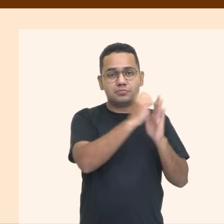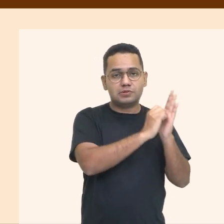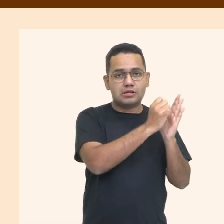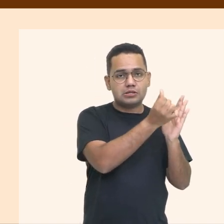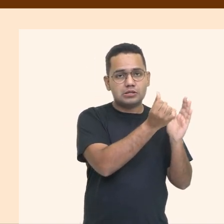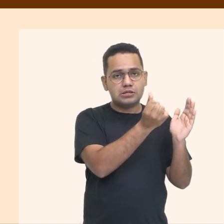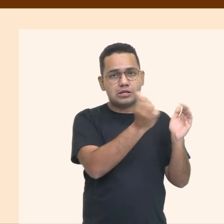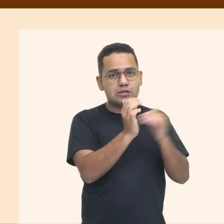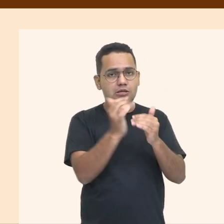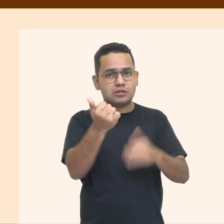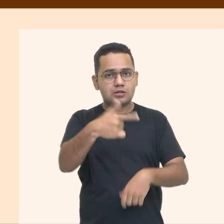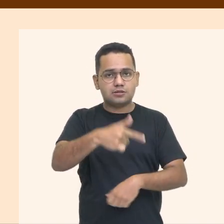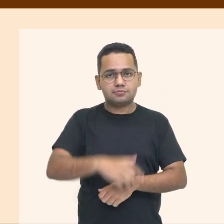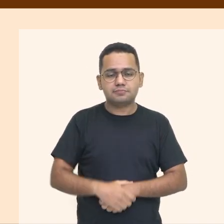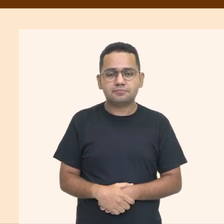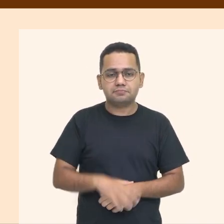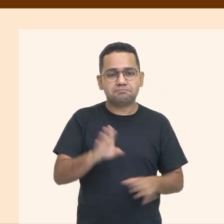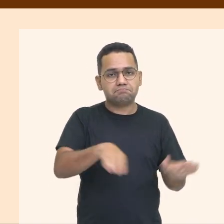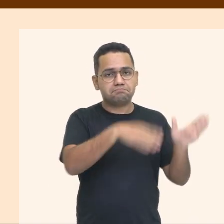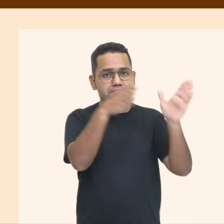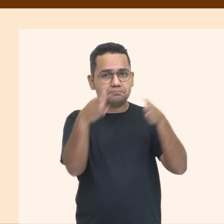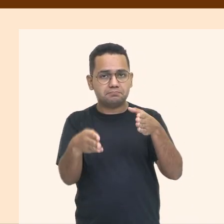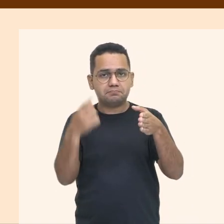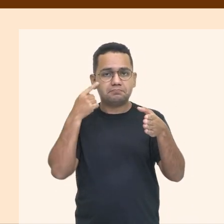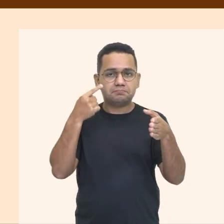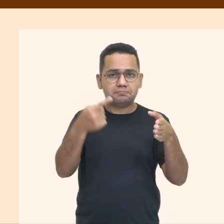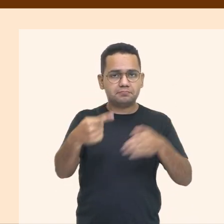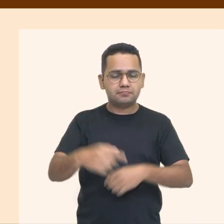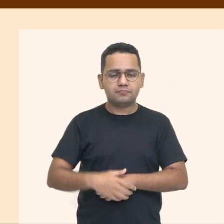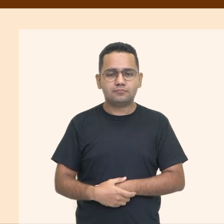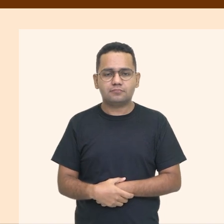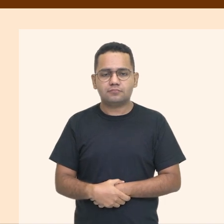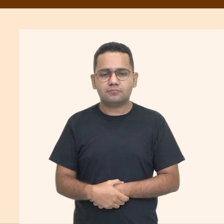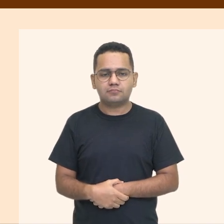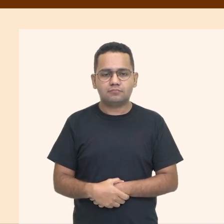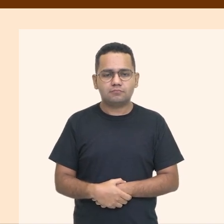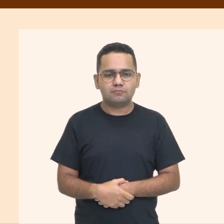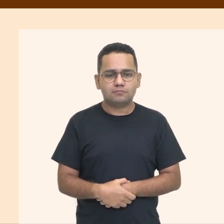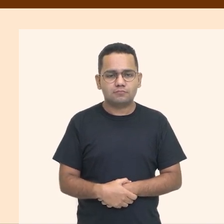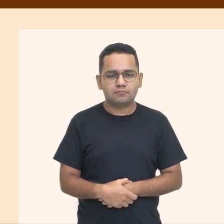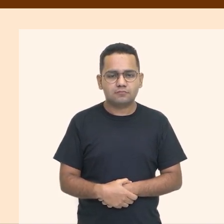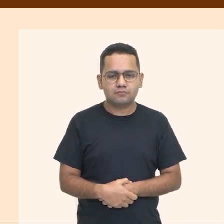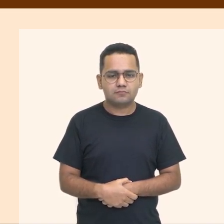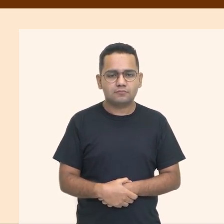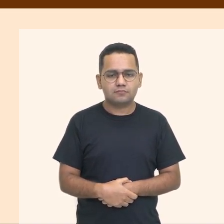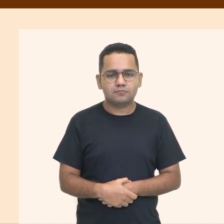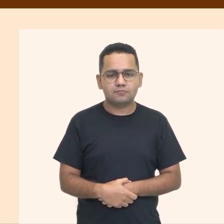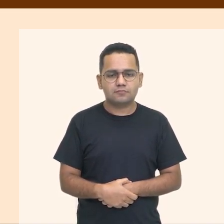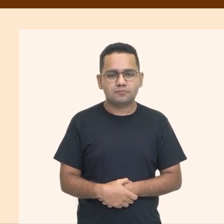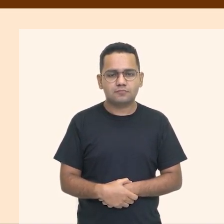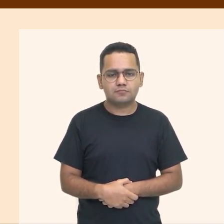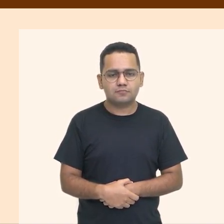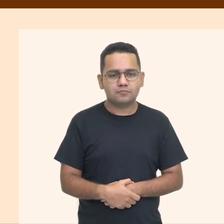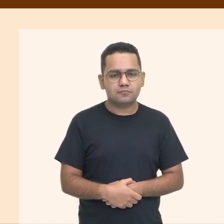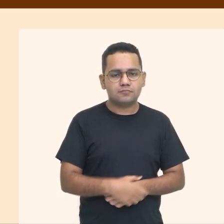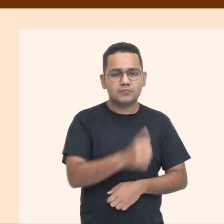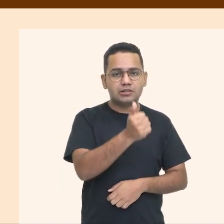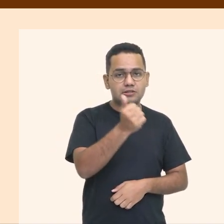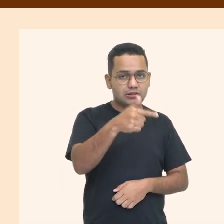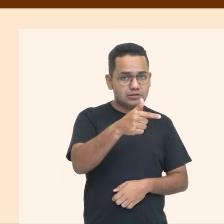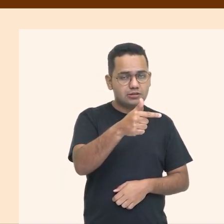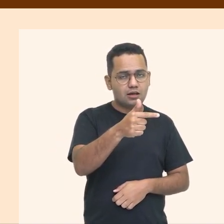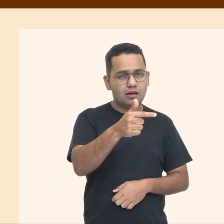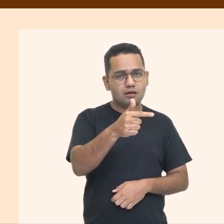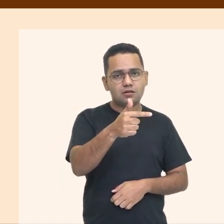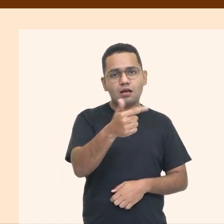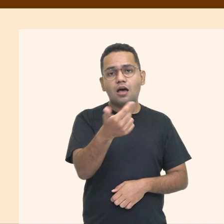XVII. Num segundo momento, você vai ter, entre o século XVII e XVIII,